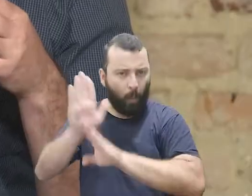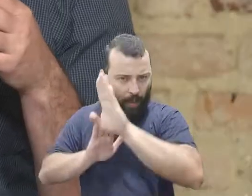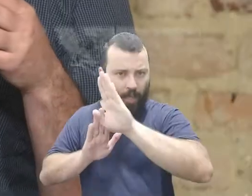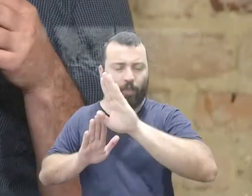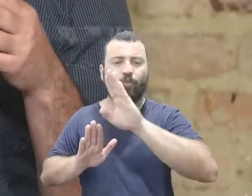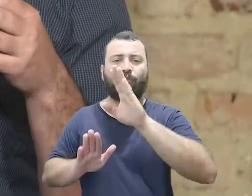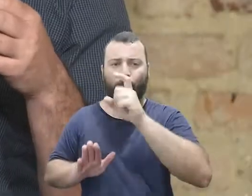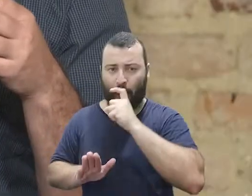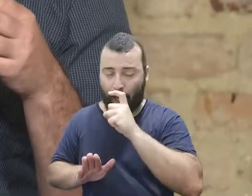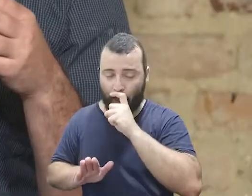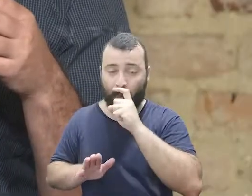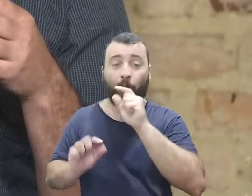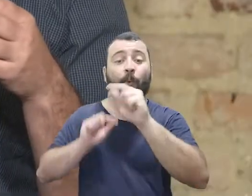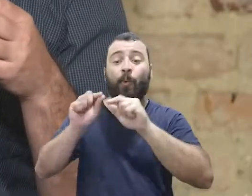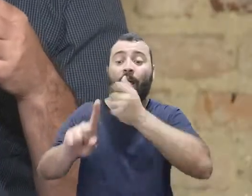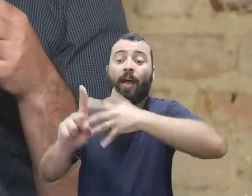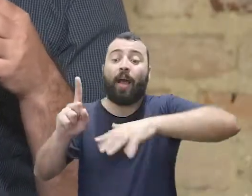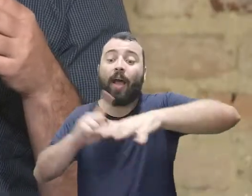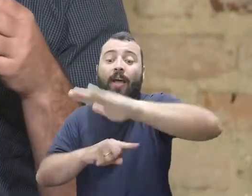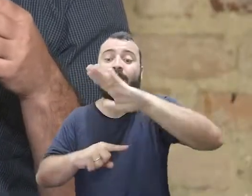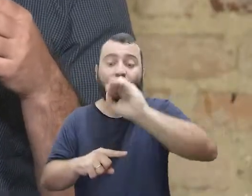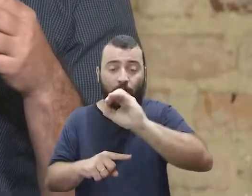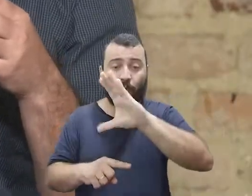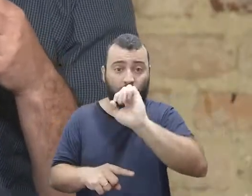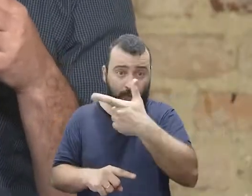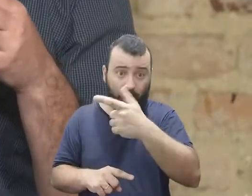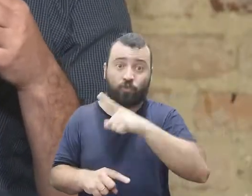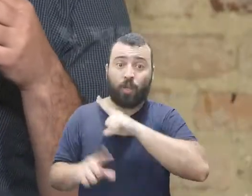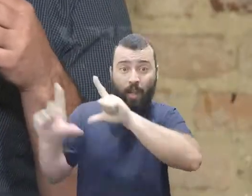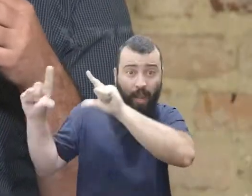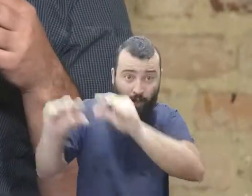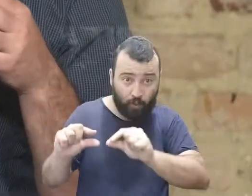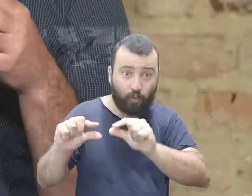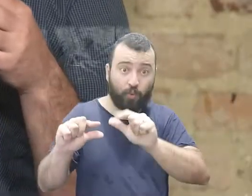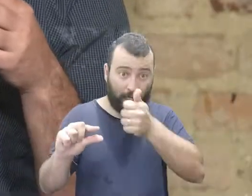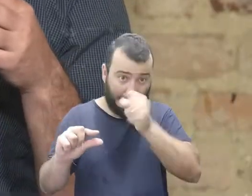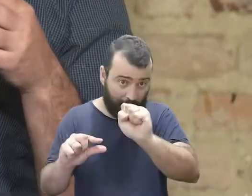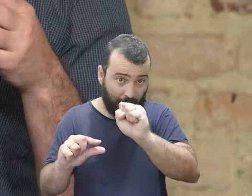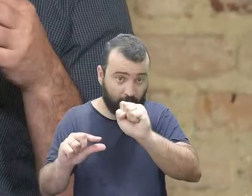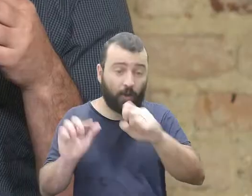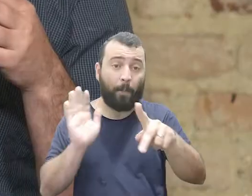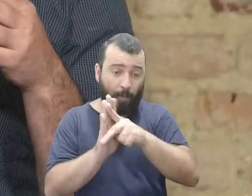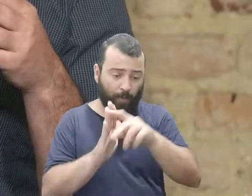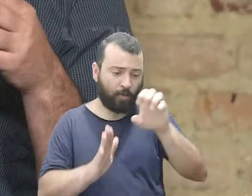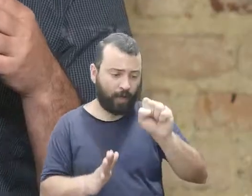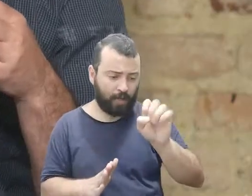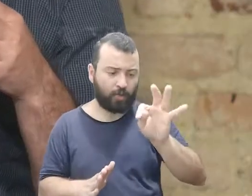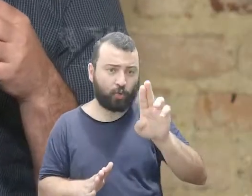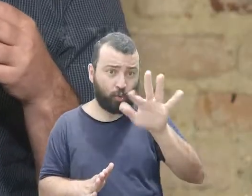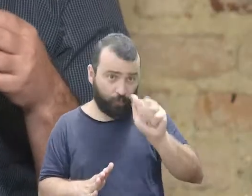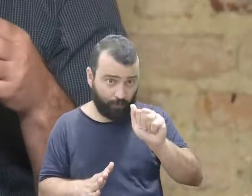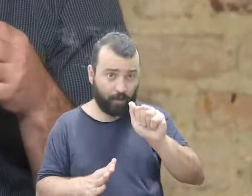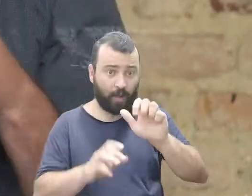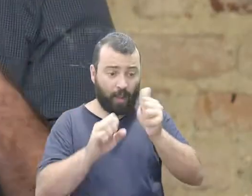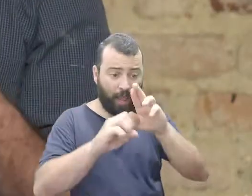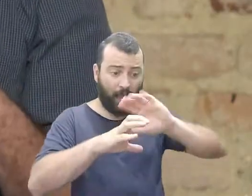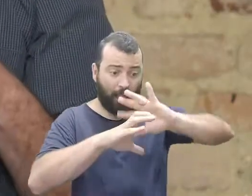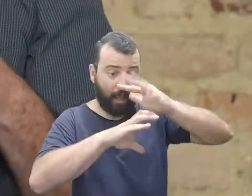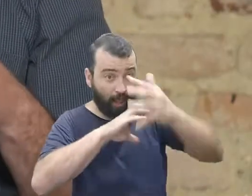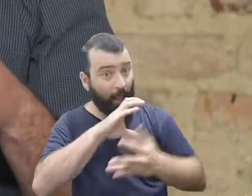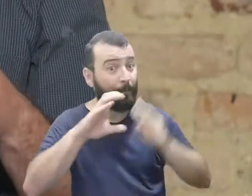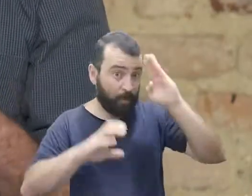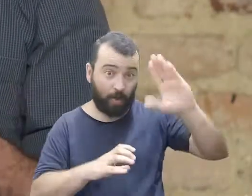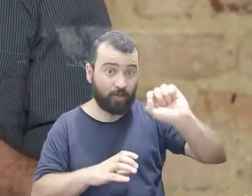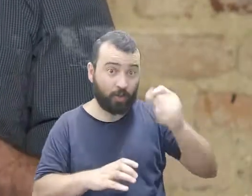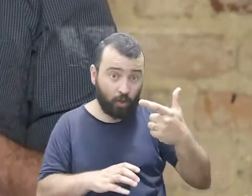o impacto ambiental que isso tem no ciclo do carbono reduz as concentrações de gases de efeito estufa na atmosfera,